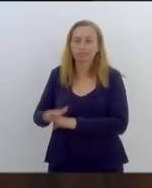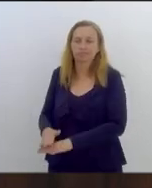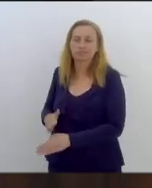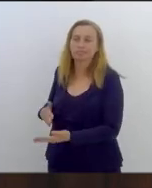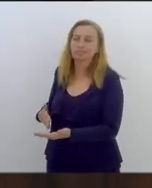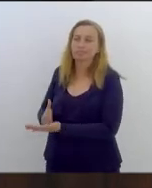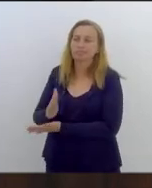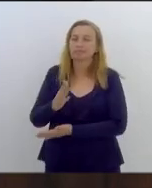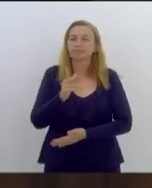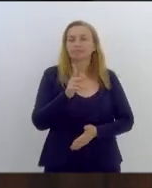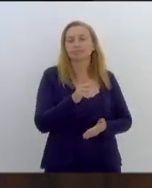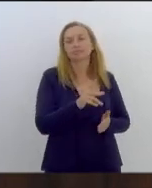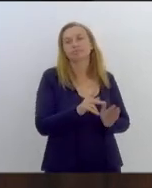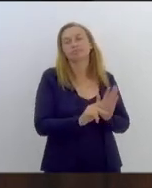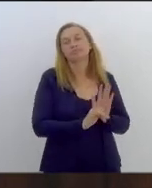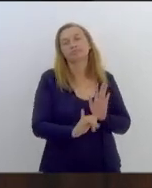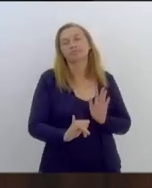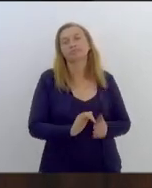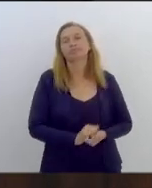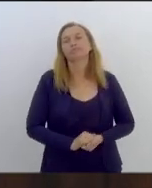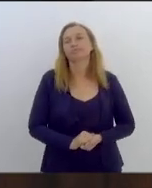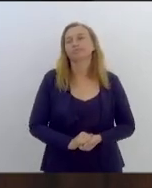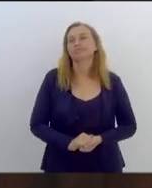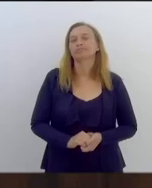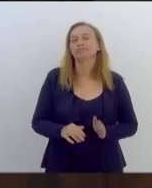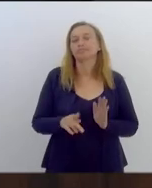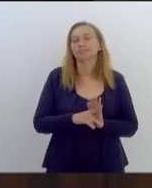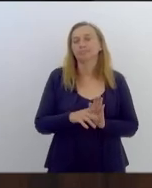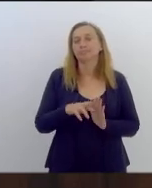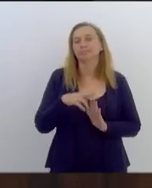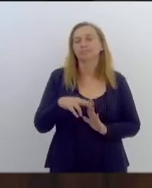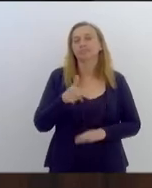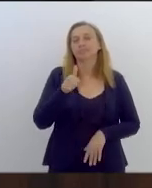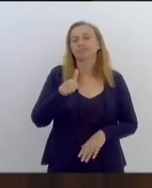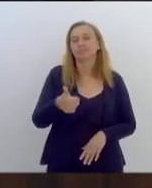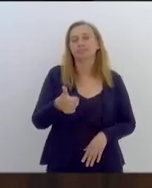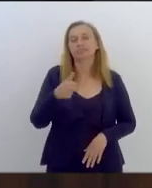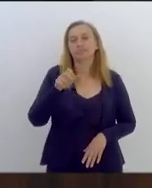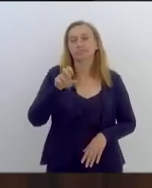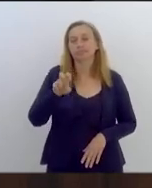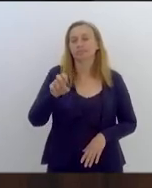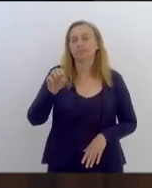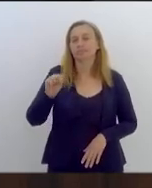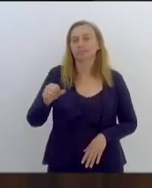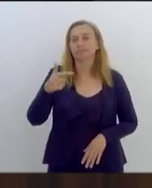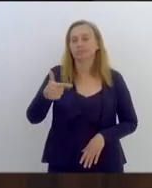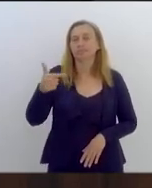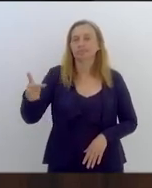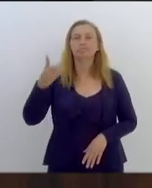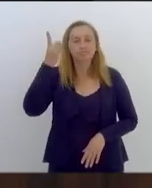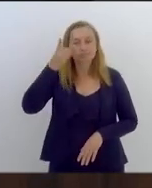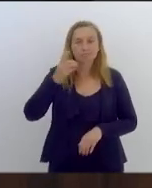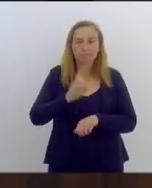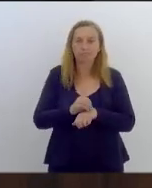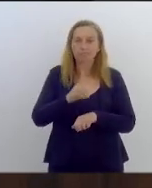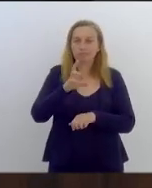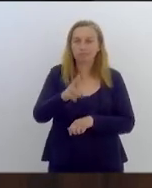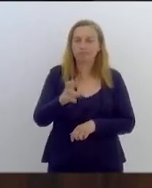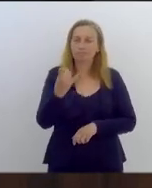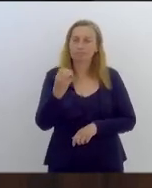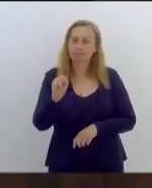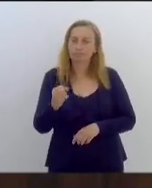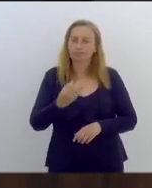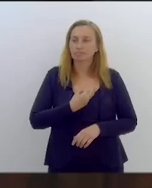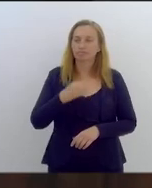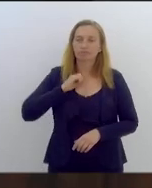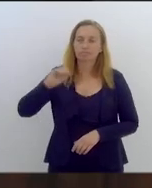aprovam permaneçam como estão, aprovada vai a promulgação. Projeto de resolução 582 de 22, de autoria do deputado doutor Serginho. Concede medalha Tiradentes,